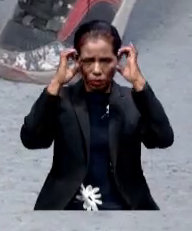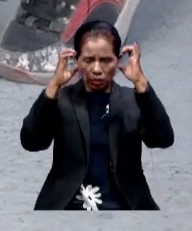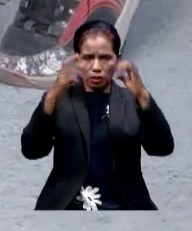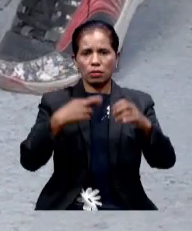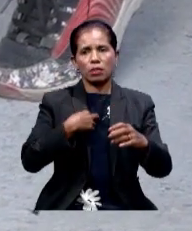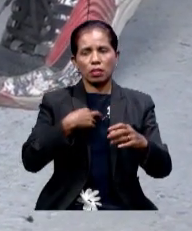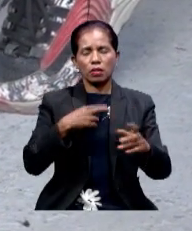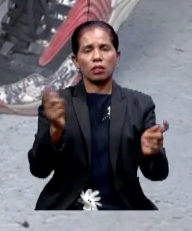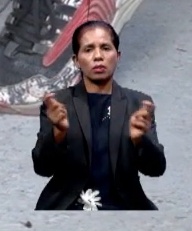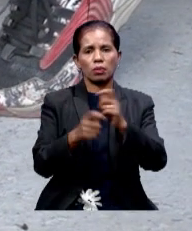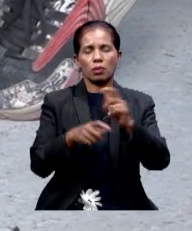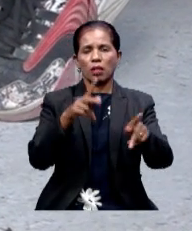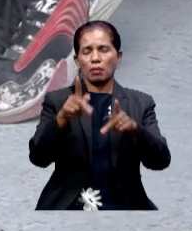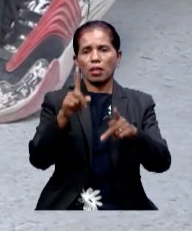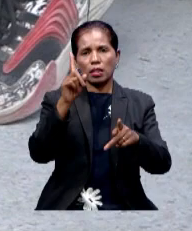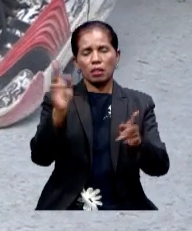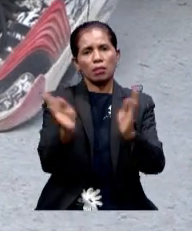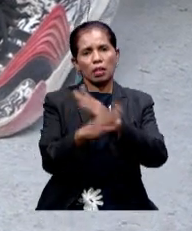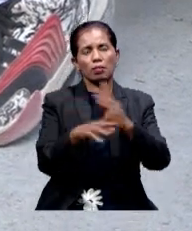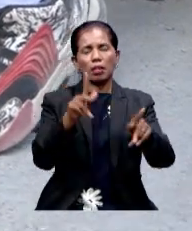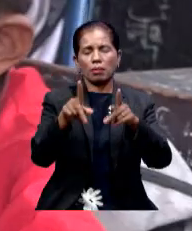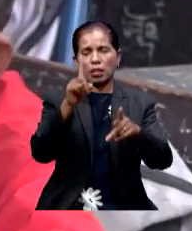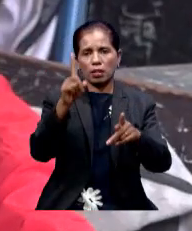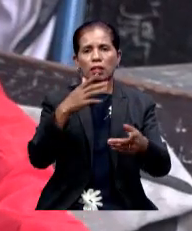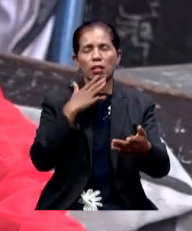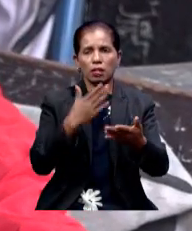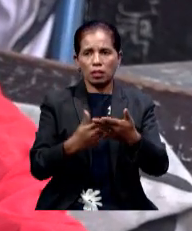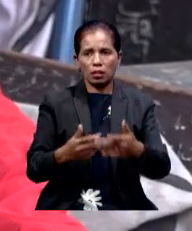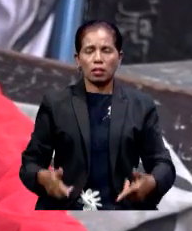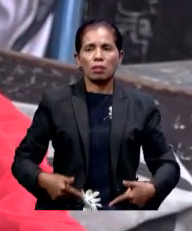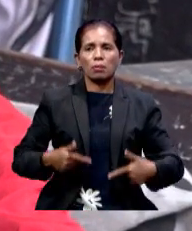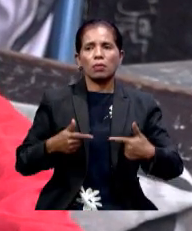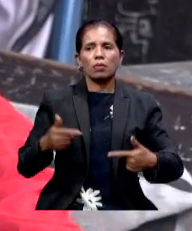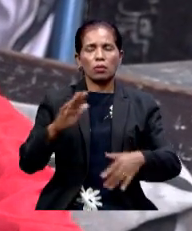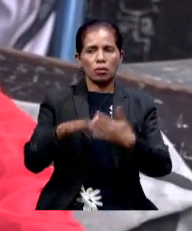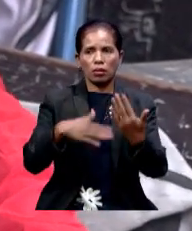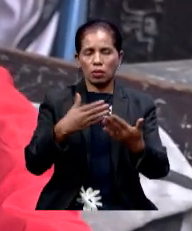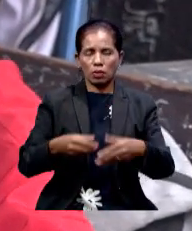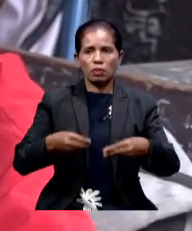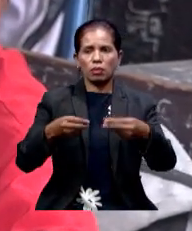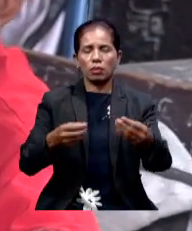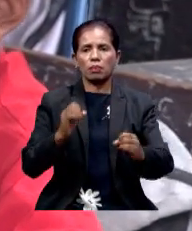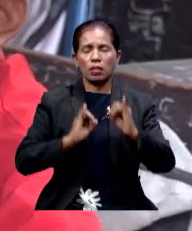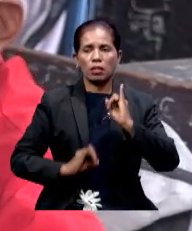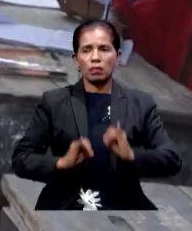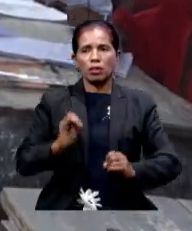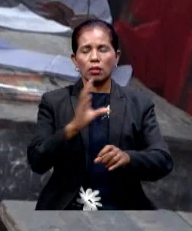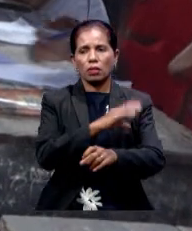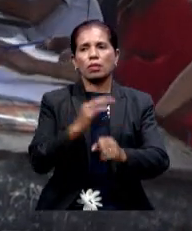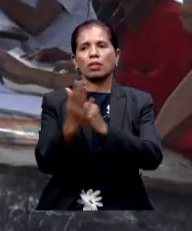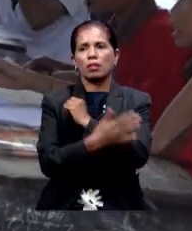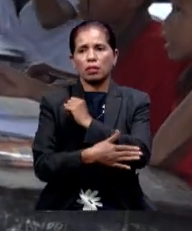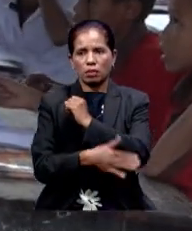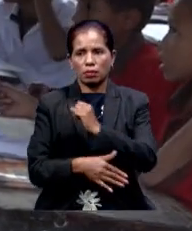se transforma em uma ida a tu sair de aglio e a memória estômago não se foi impacto para progresso para individual na nação.